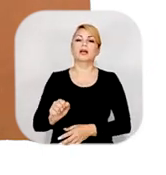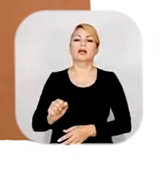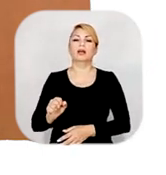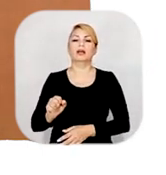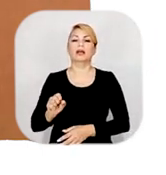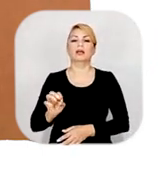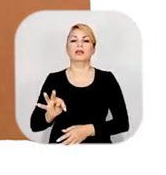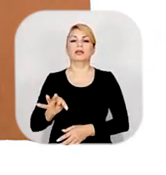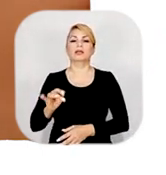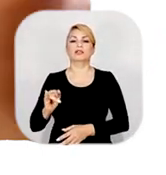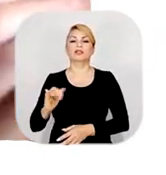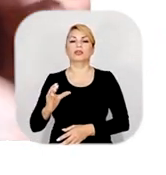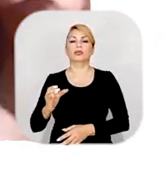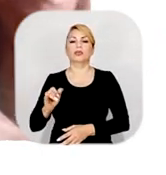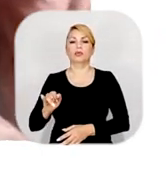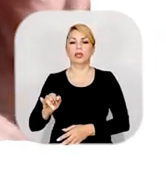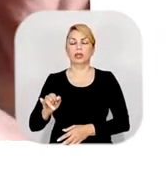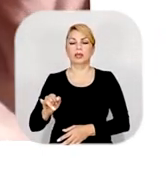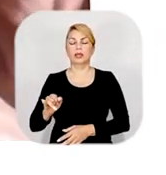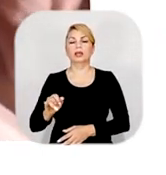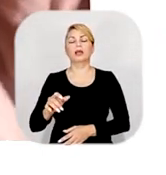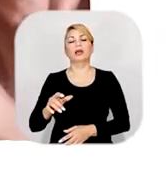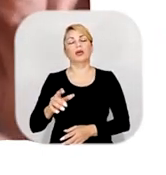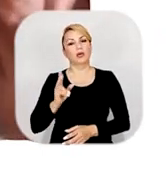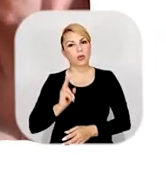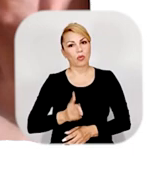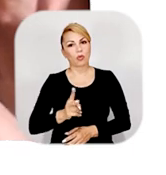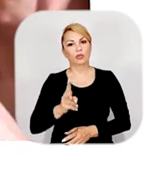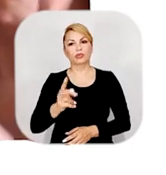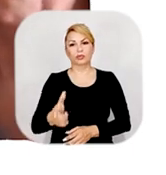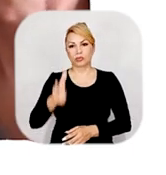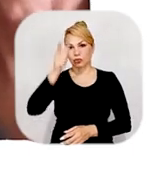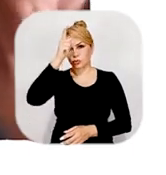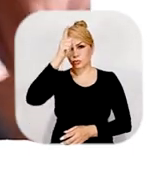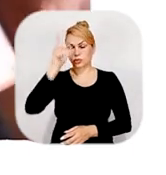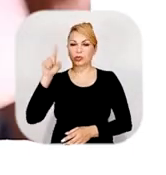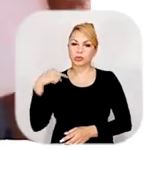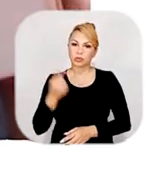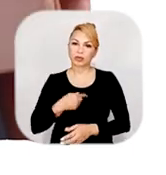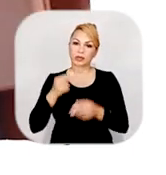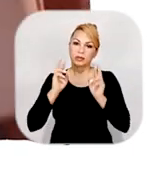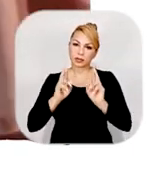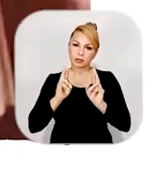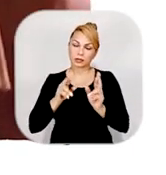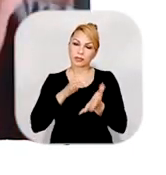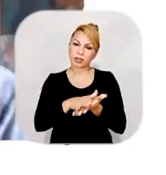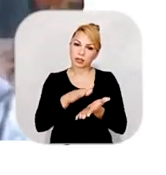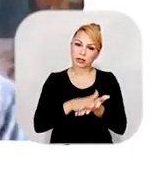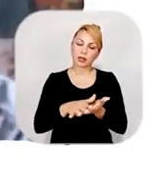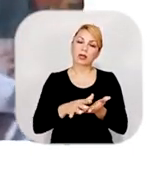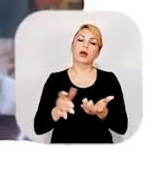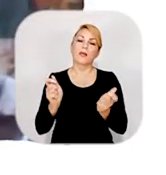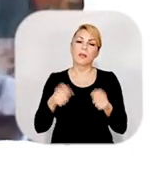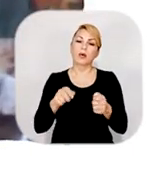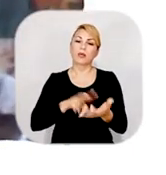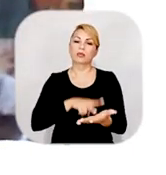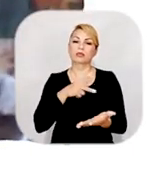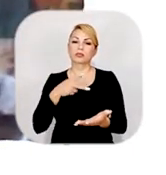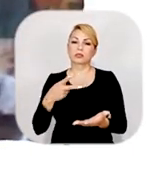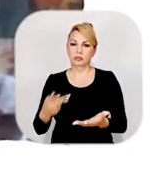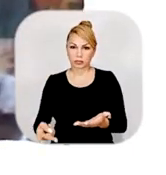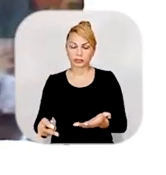não foi traduzido, né? Ainda está em alemão. A gente espera que com essa publicação aí possa ter